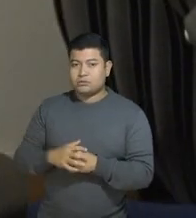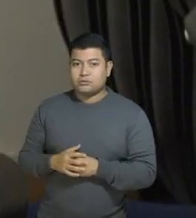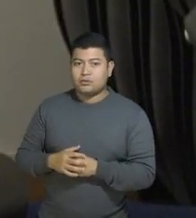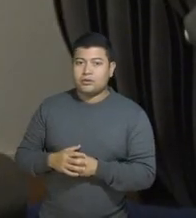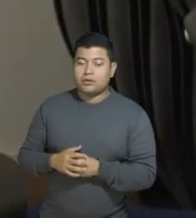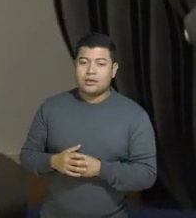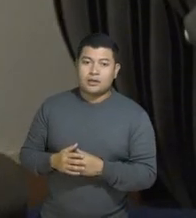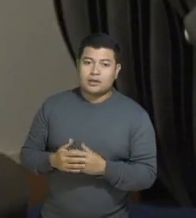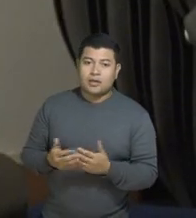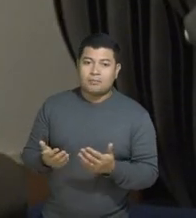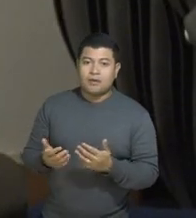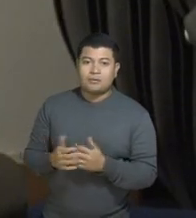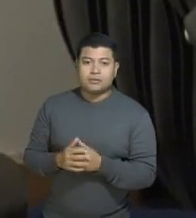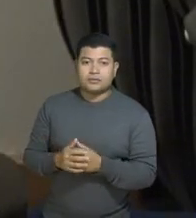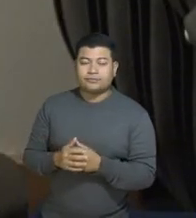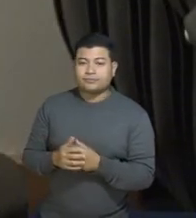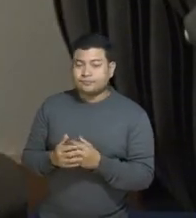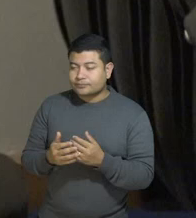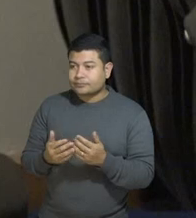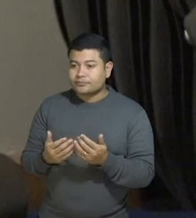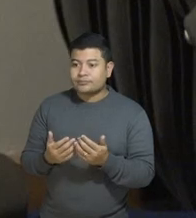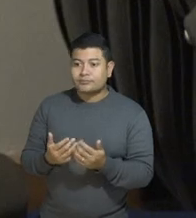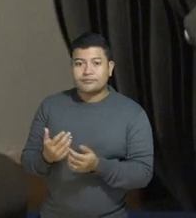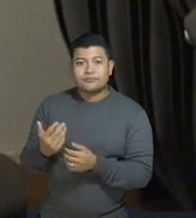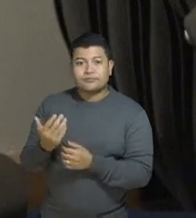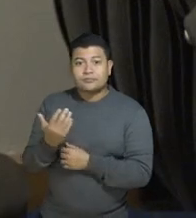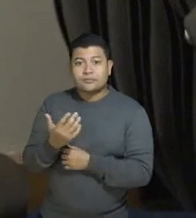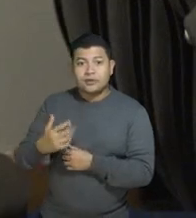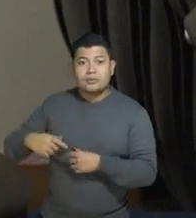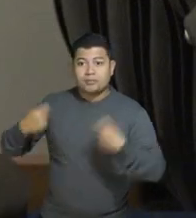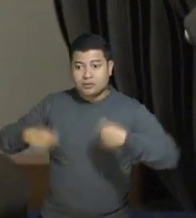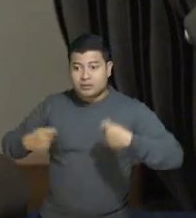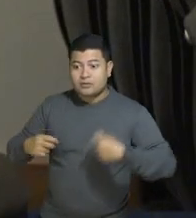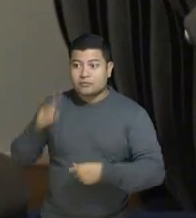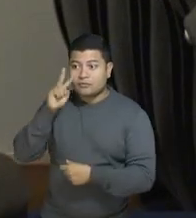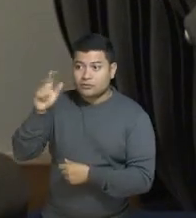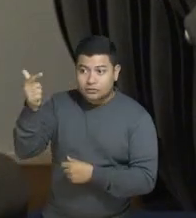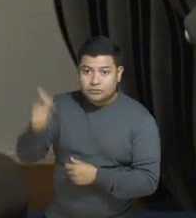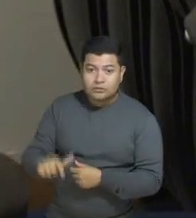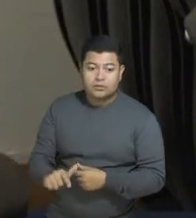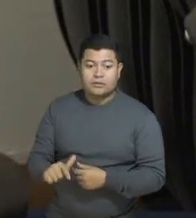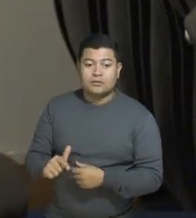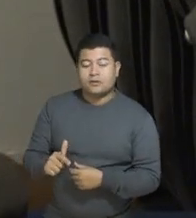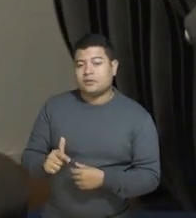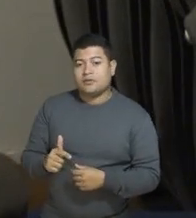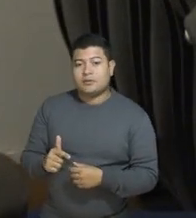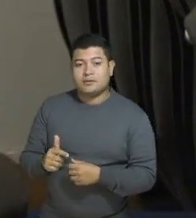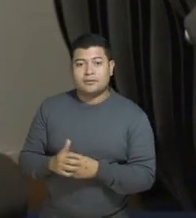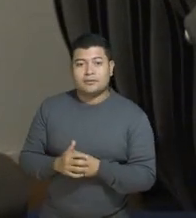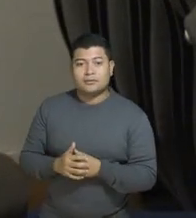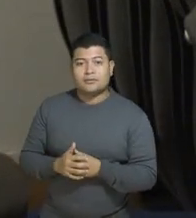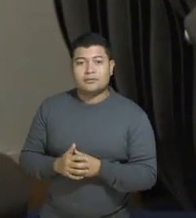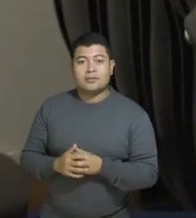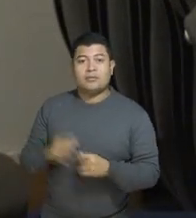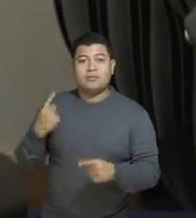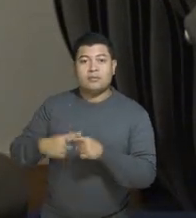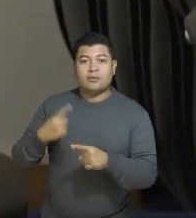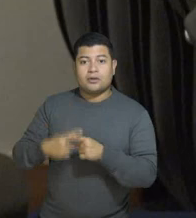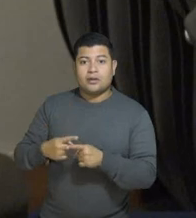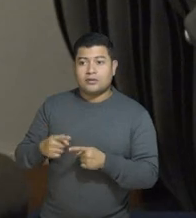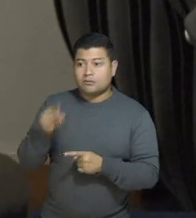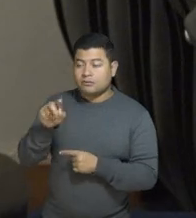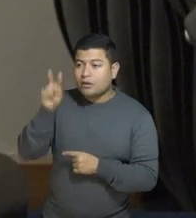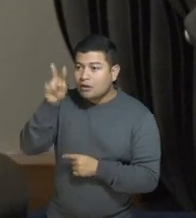informações, a gente tem que rever de novo a palestra. A gente tem que rever de novo essa palestra aqui, porque... A gente, cada vez que tu vê, tu